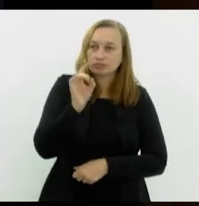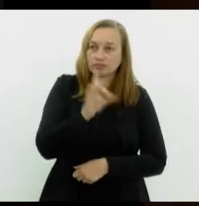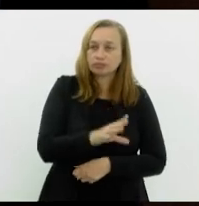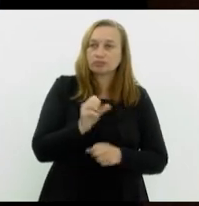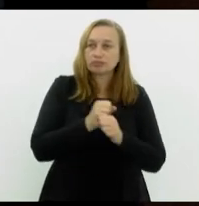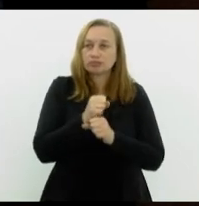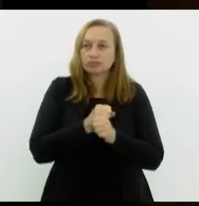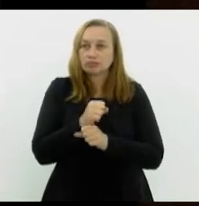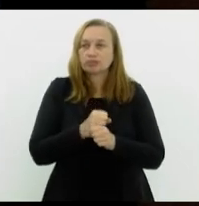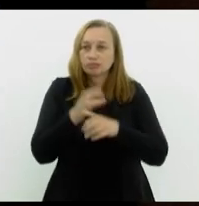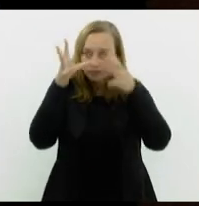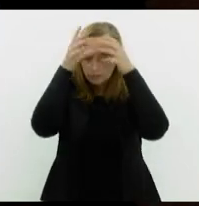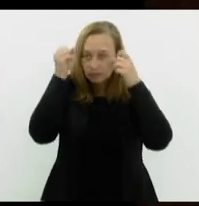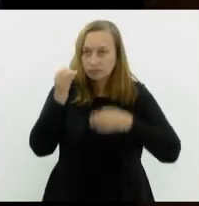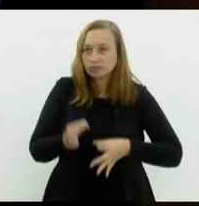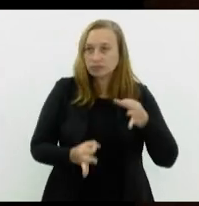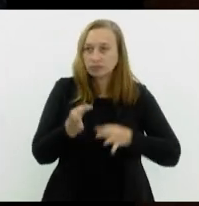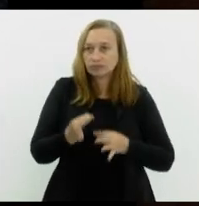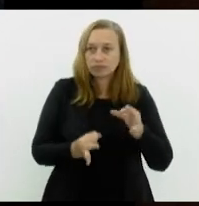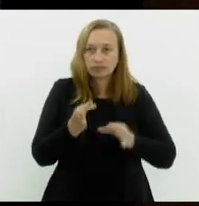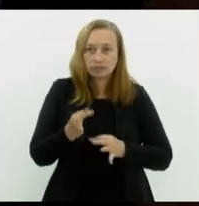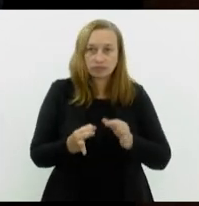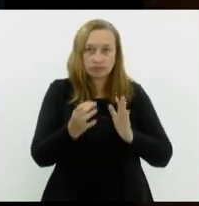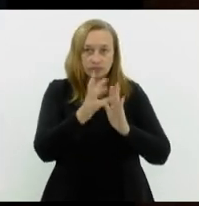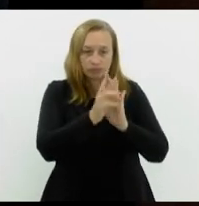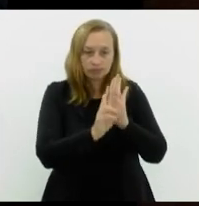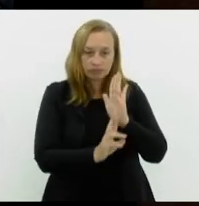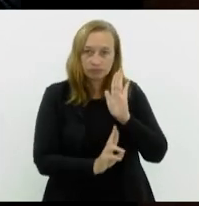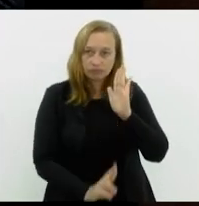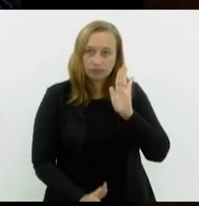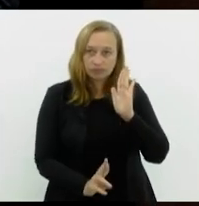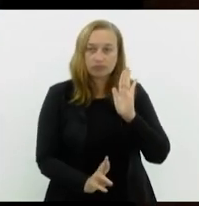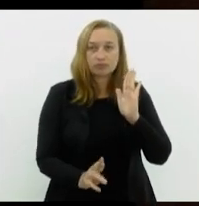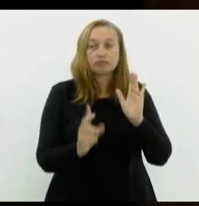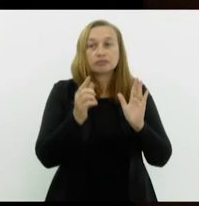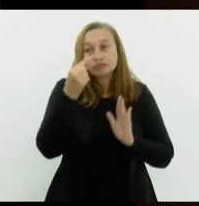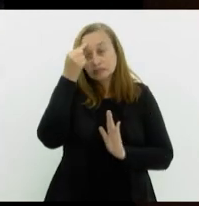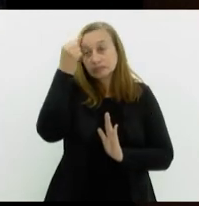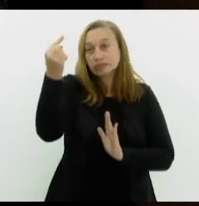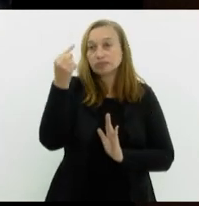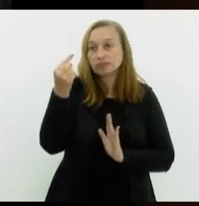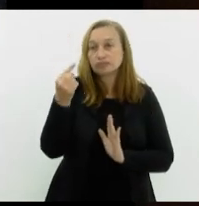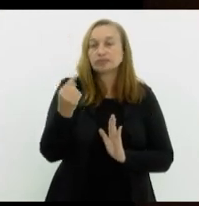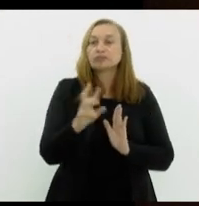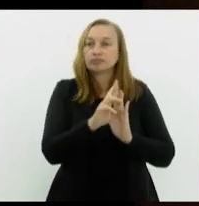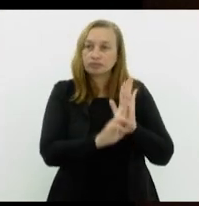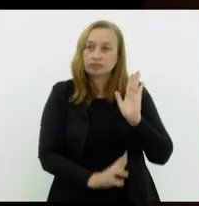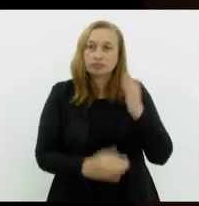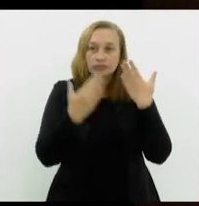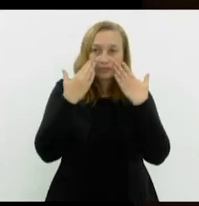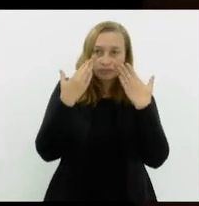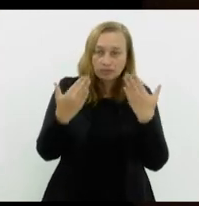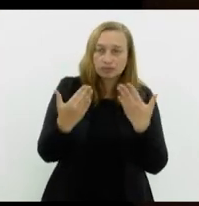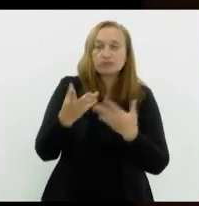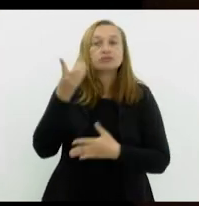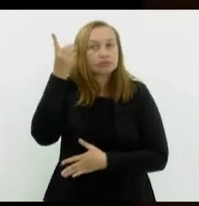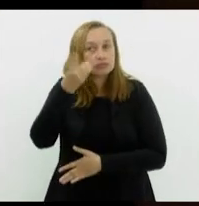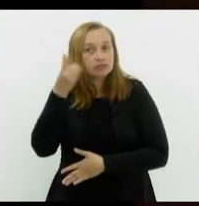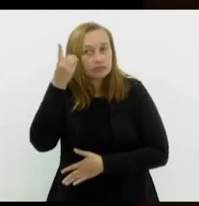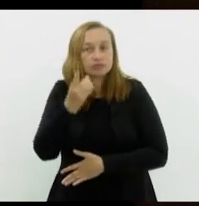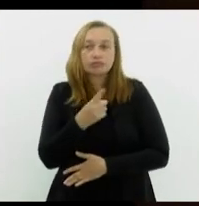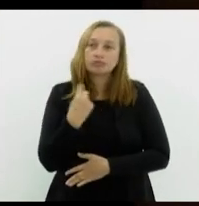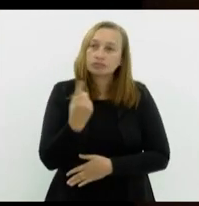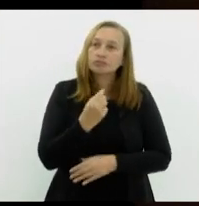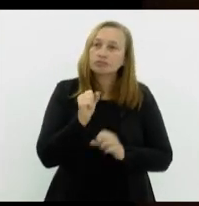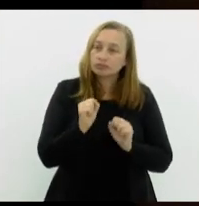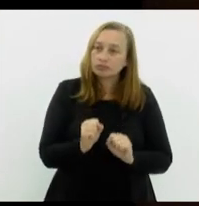fez vários achados nesse relatório, um relatório extenso. A ideia é que esse relatório seja apresentado para os deputados e que a gente possa, a